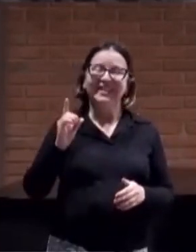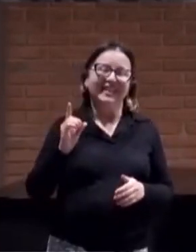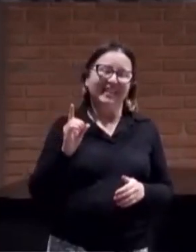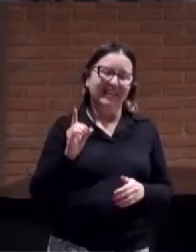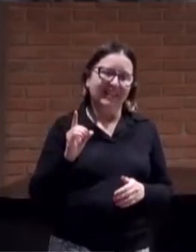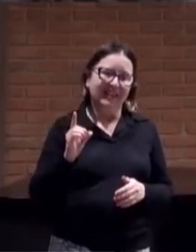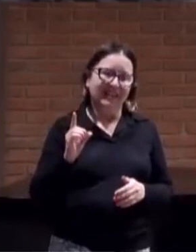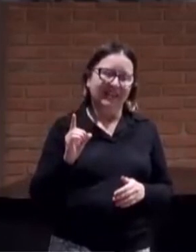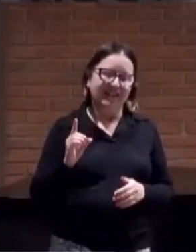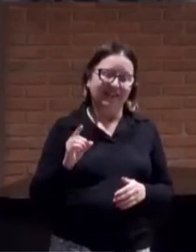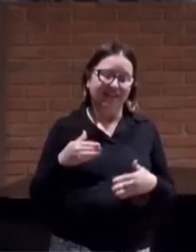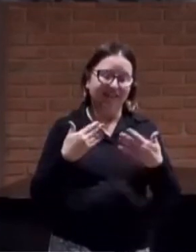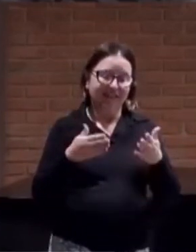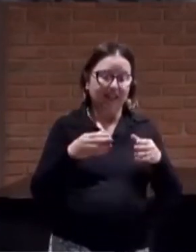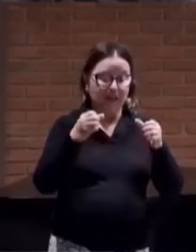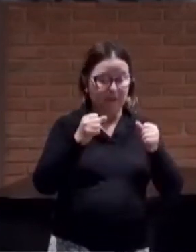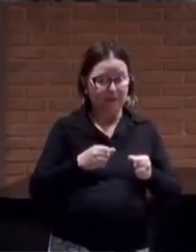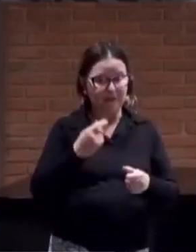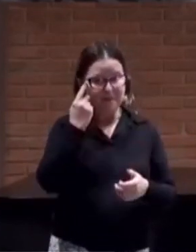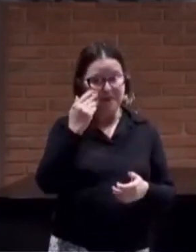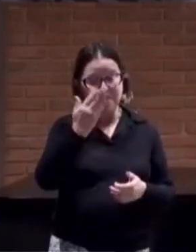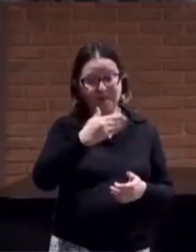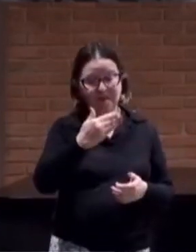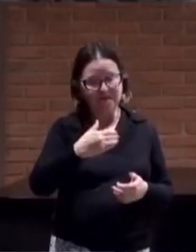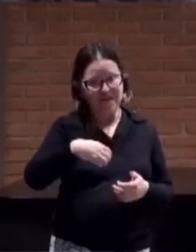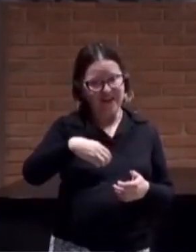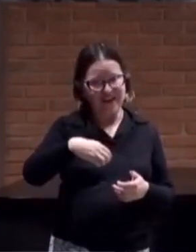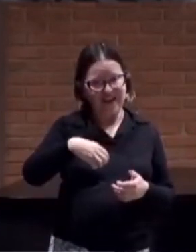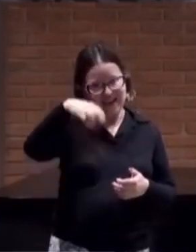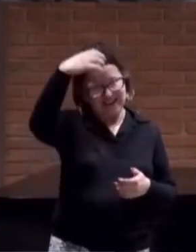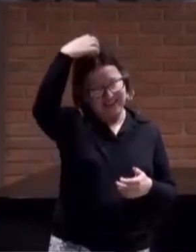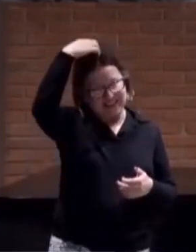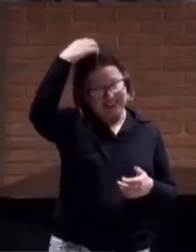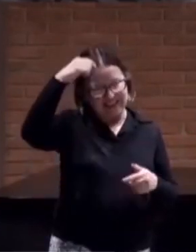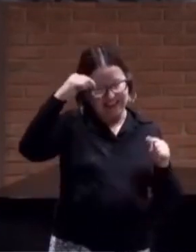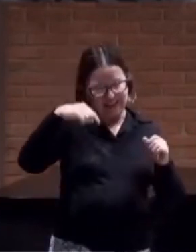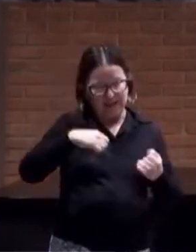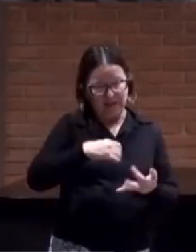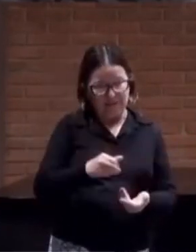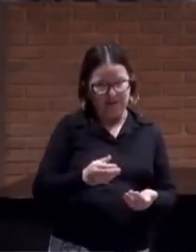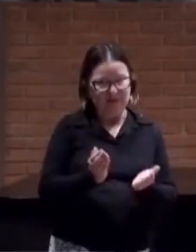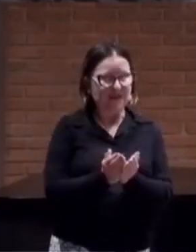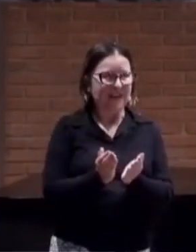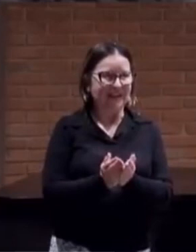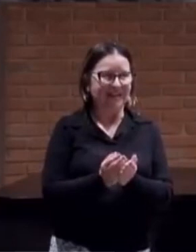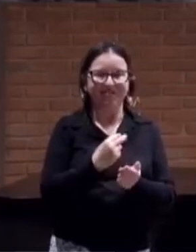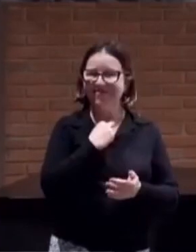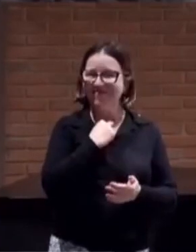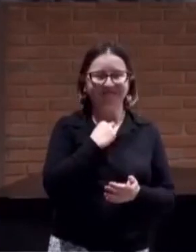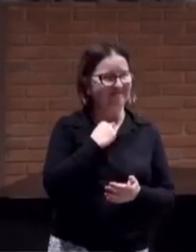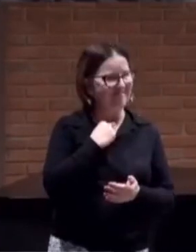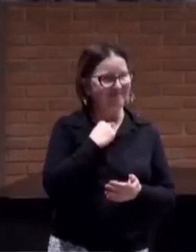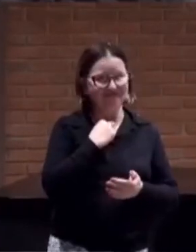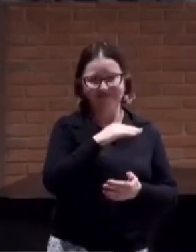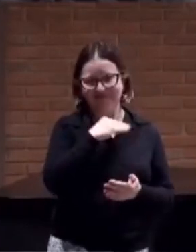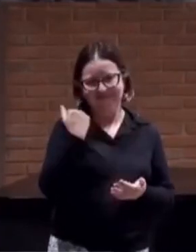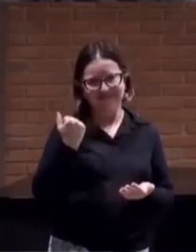para provar aos reis deste mundo que um crente não pode morrer.